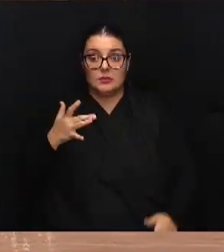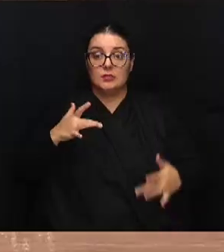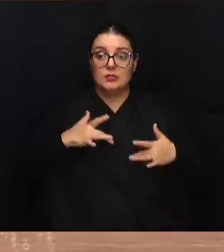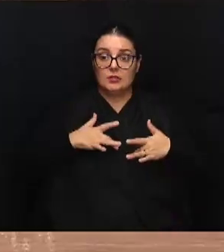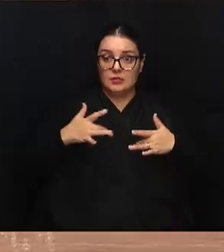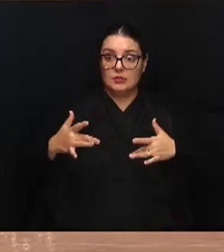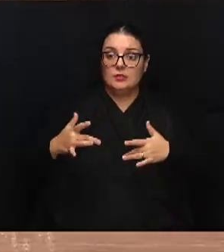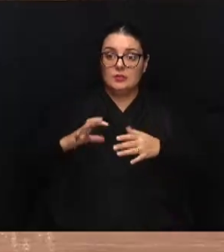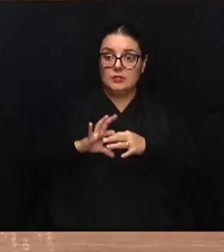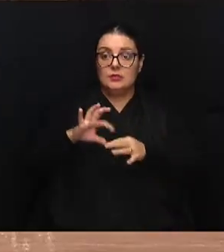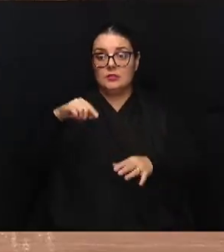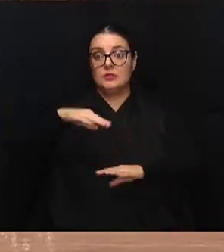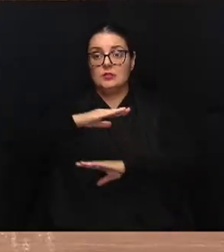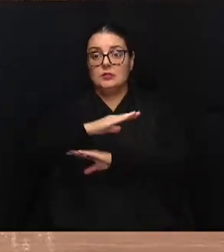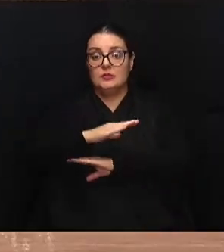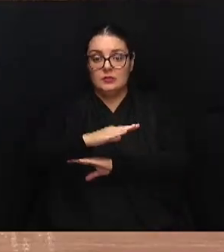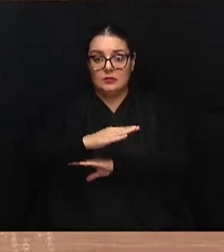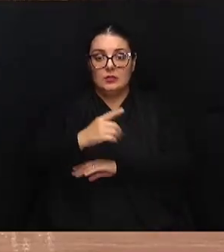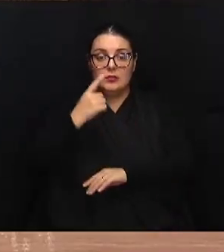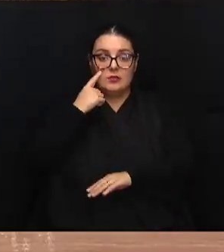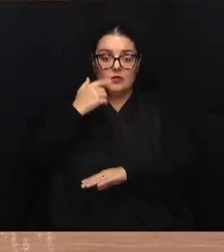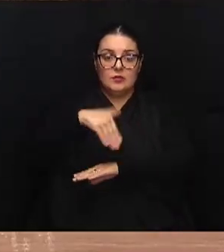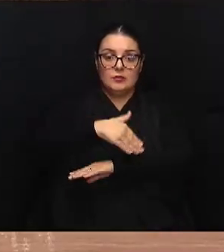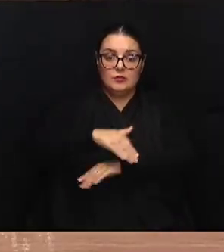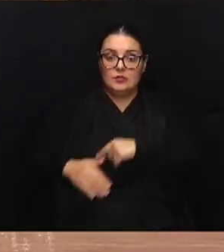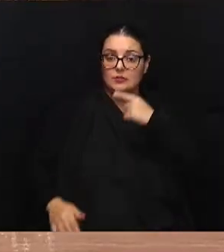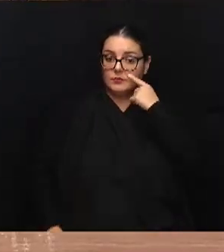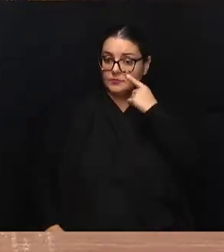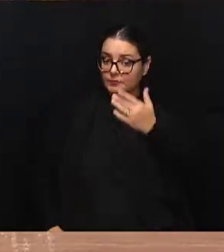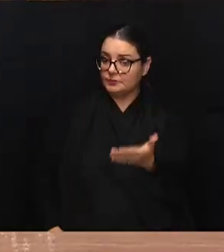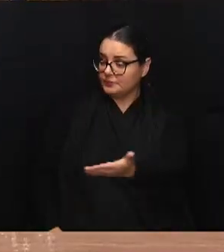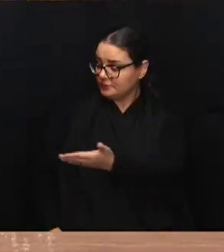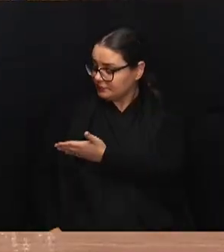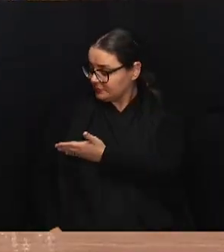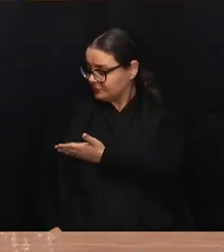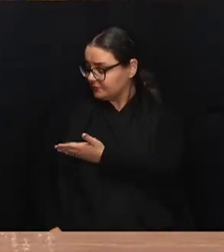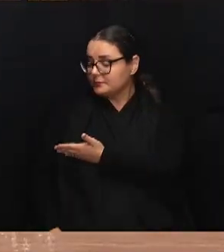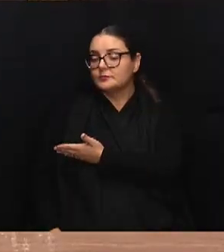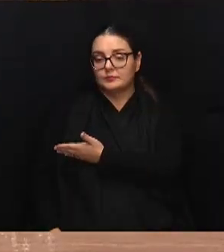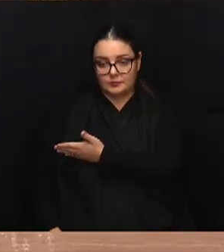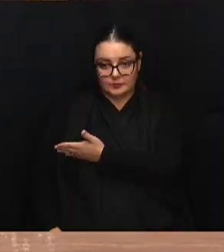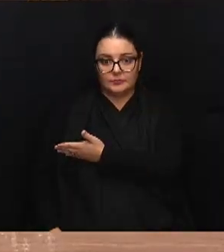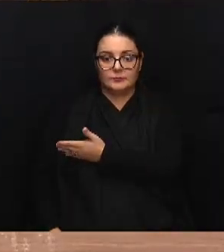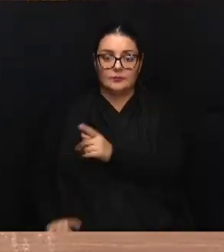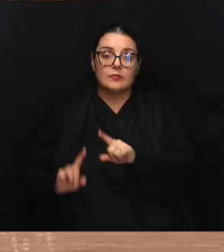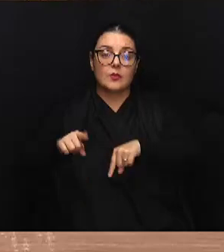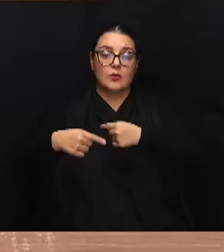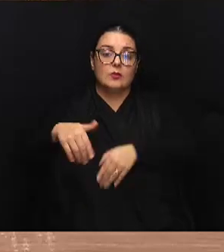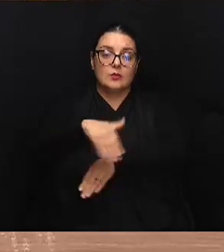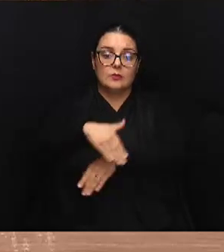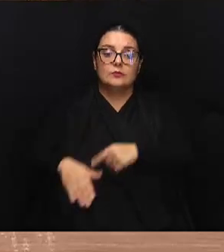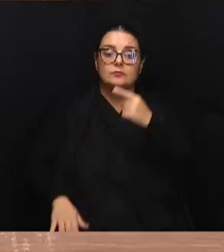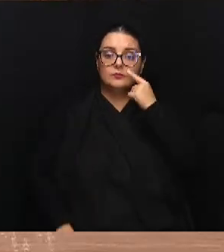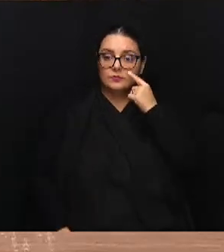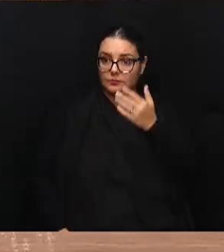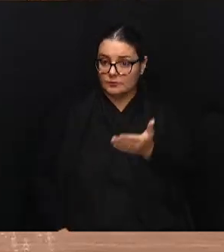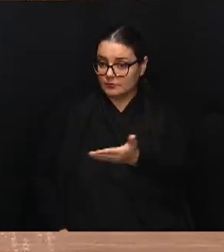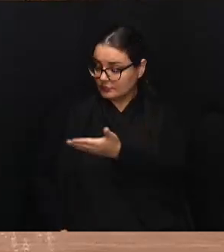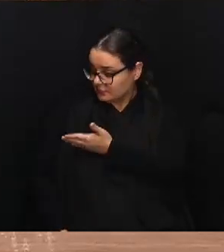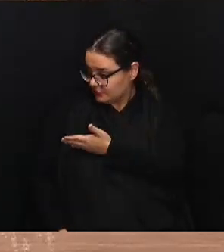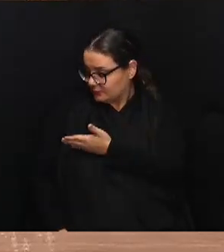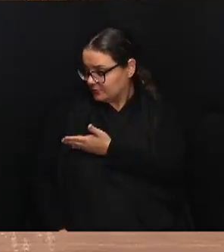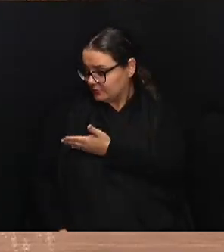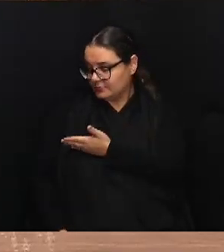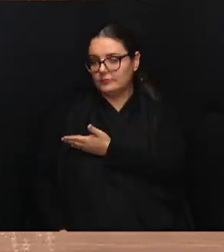e deixar aqui na Câmara, olha, é Avenida da Saudade 1004 ou na entrada da Avenida Engenheiro Roberto Mange, número 66, que é a